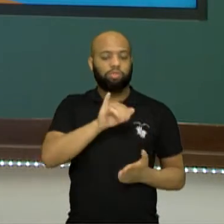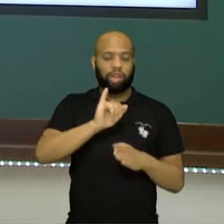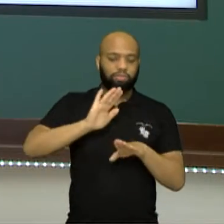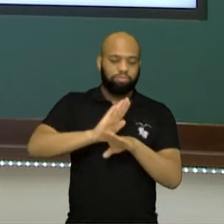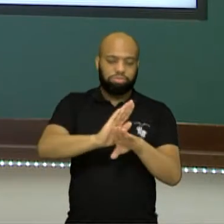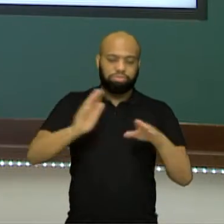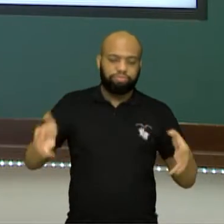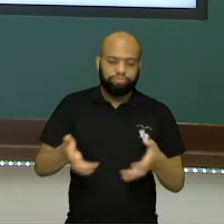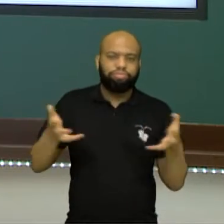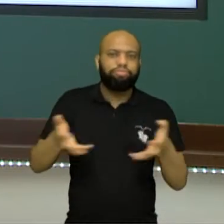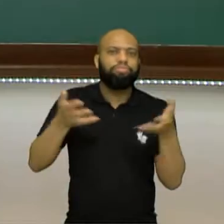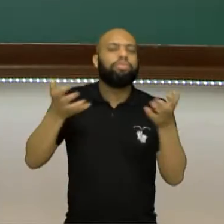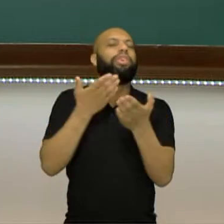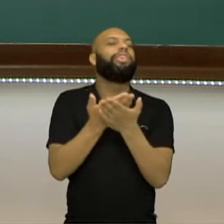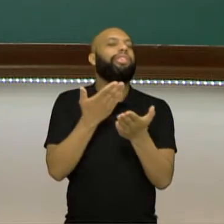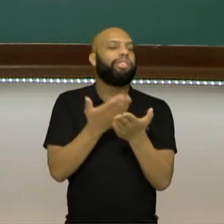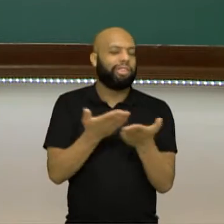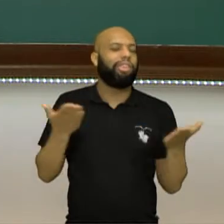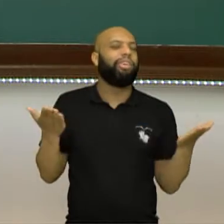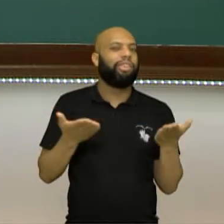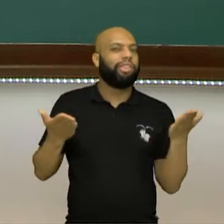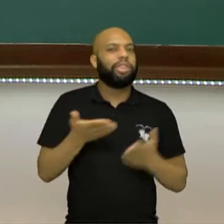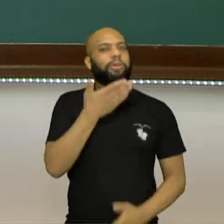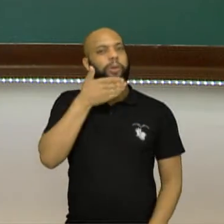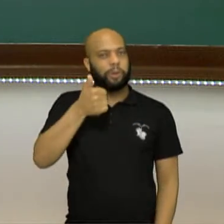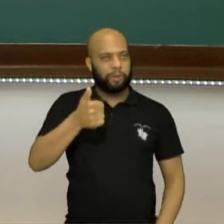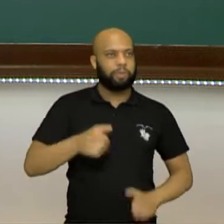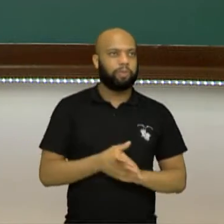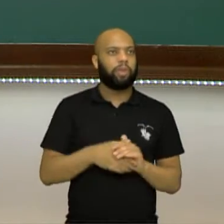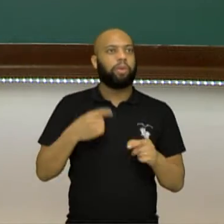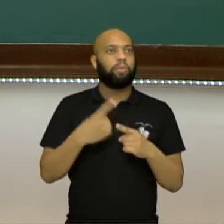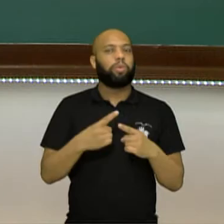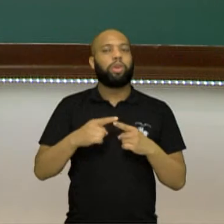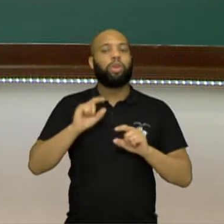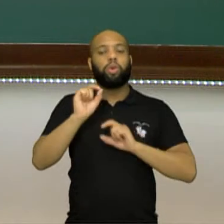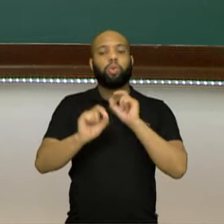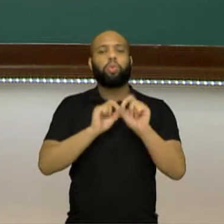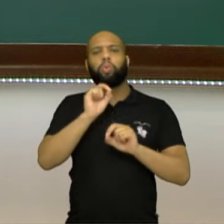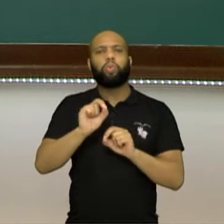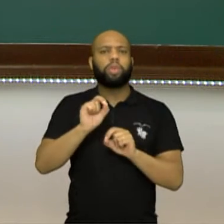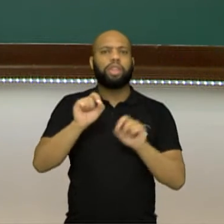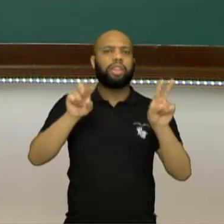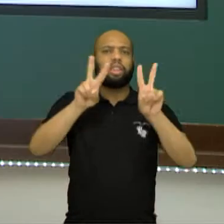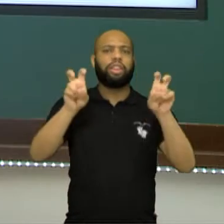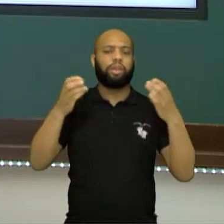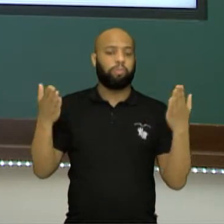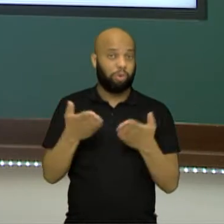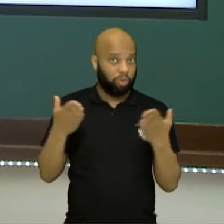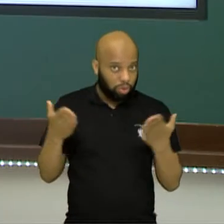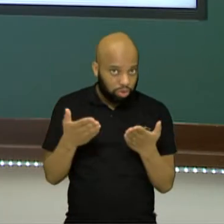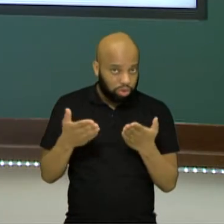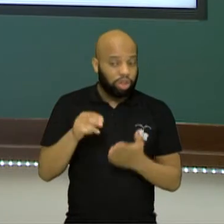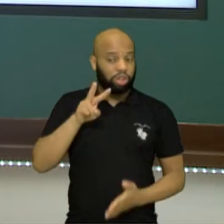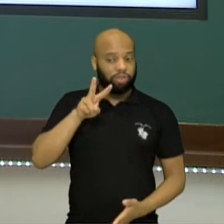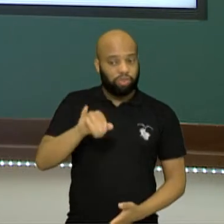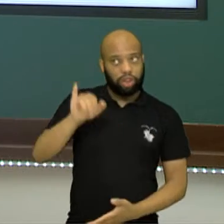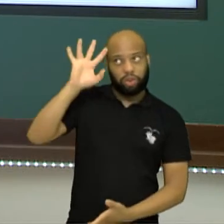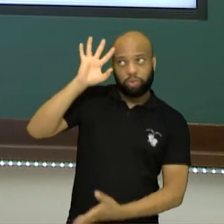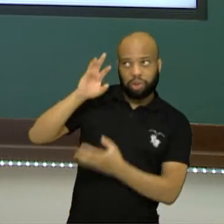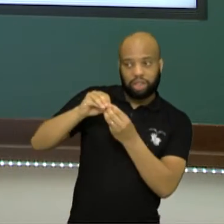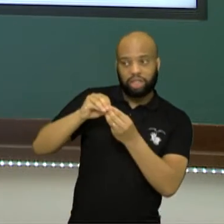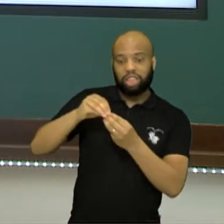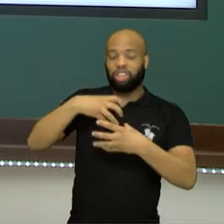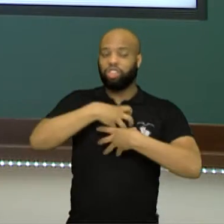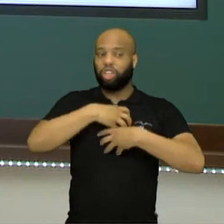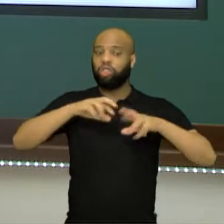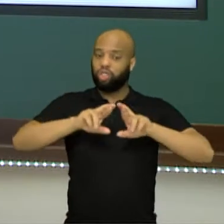a estudar um pouco melhor. Sim, porque hoje nós vamos compreender que existem formas diferentes de